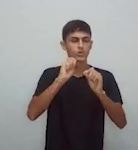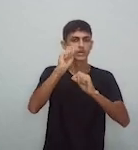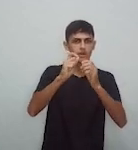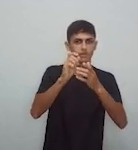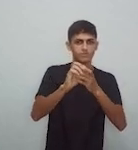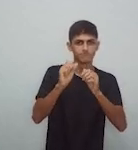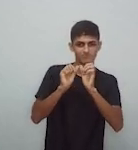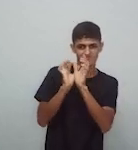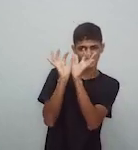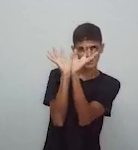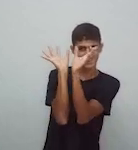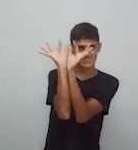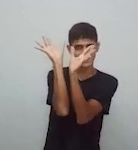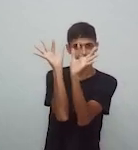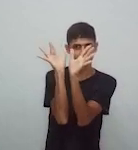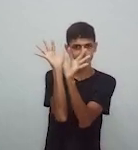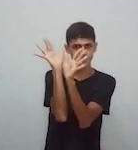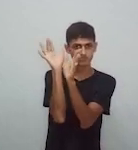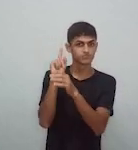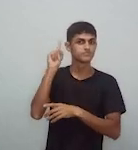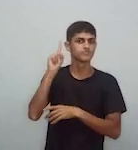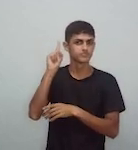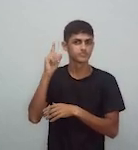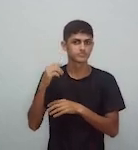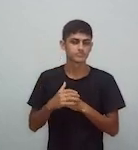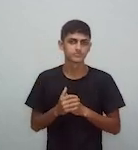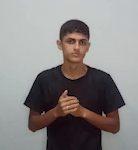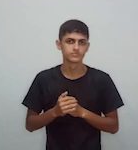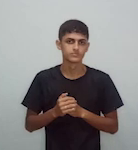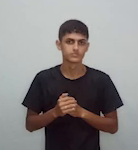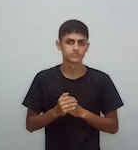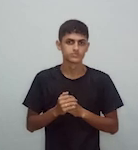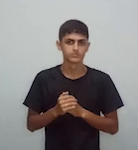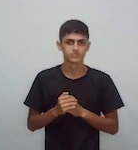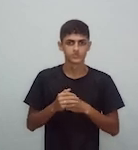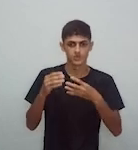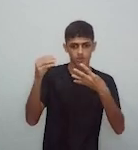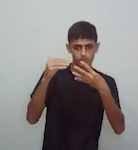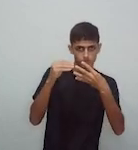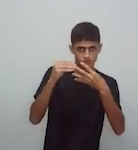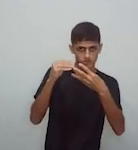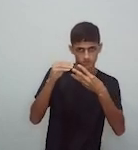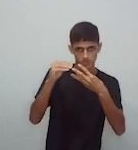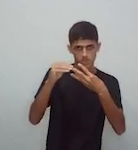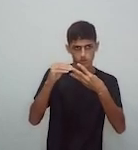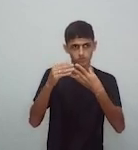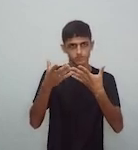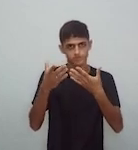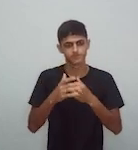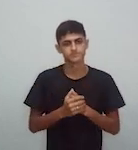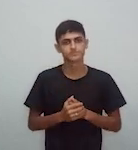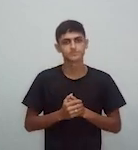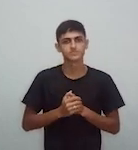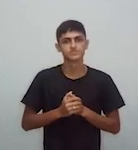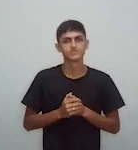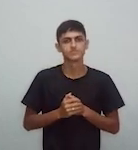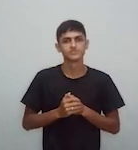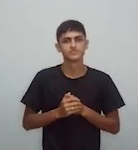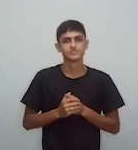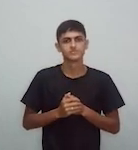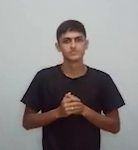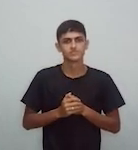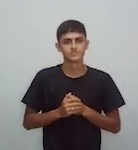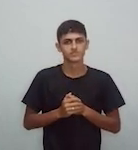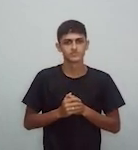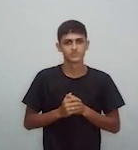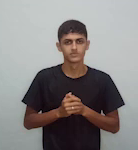ramificadas aqui. Então, elas são ramificações do corpo celular. Então, veja que aqui a gente tem nosso corpo celular, daqui a pouco eu vou explicar melhorzinho